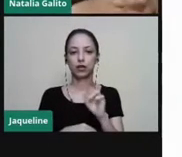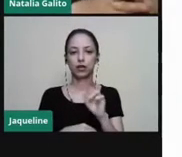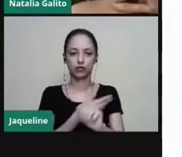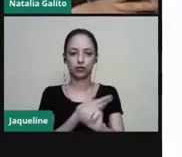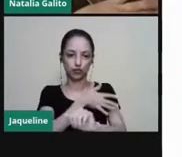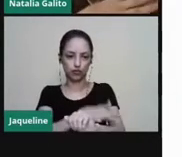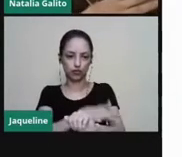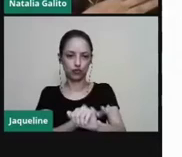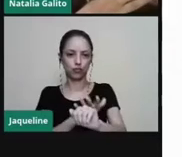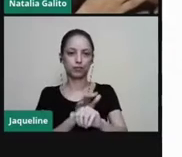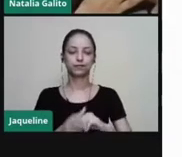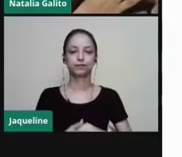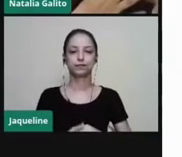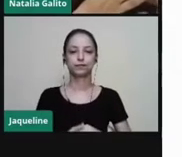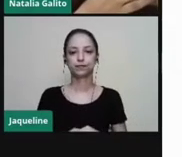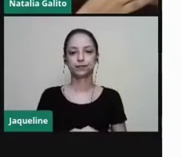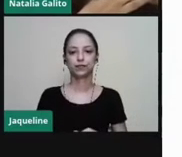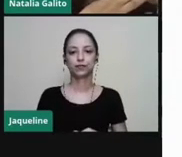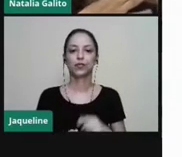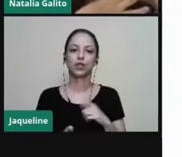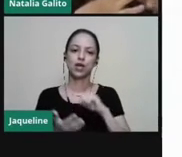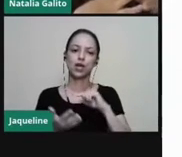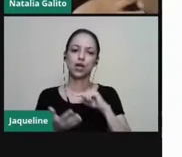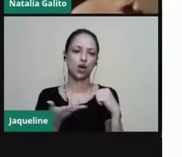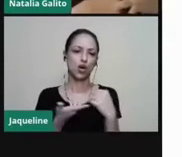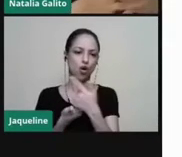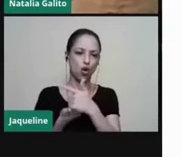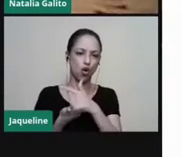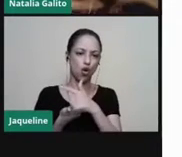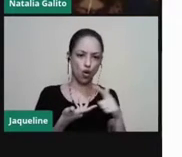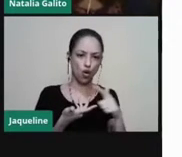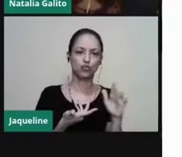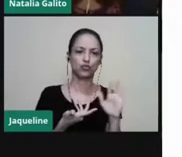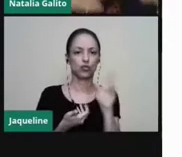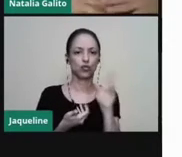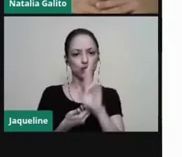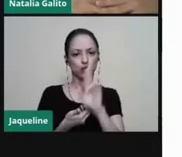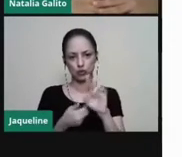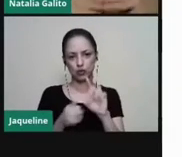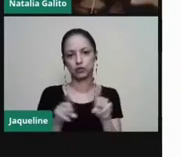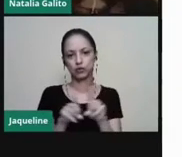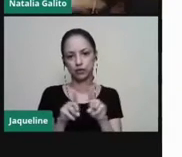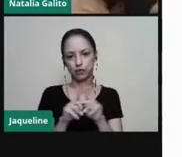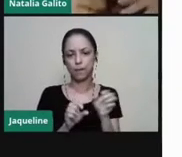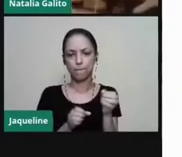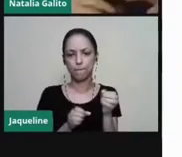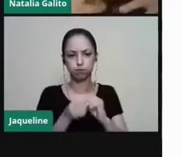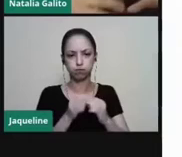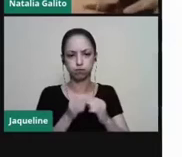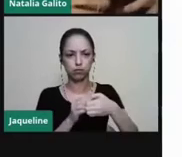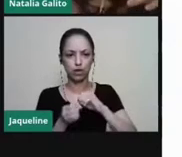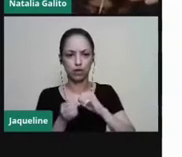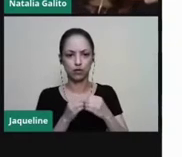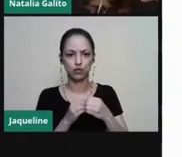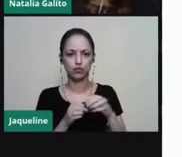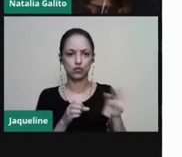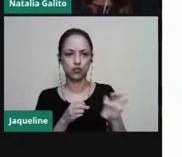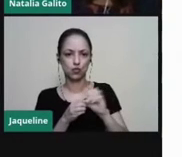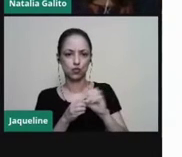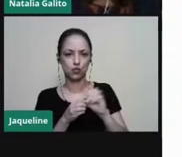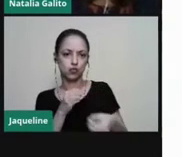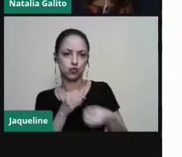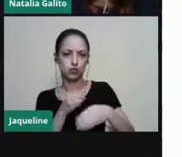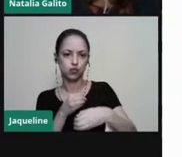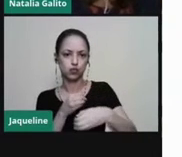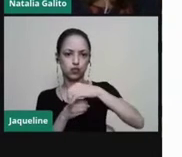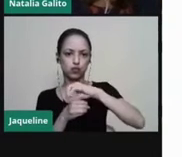Bom, existem outros biomarcadores séricos também, tá? Então, moléculas de adesão, as moléculas de adesão, elas podem estar presentes de forma solúvel